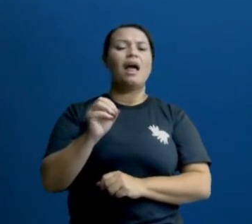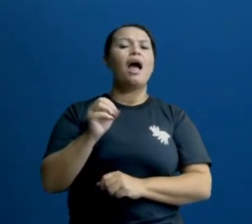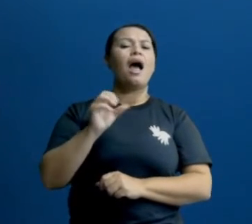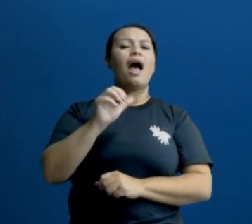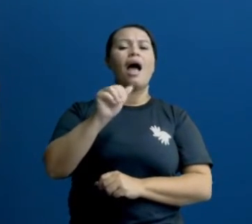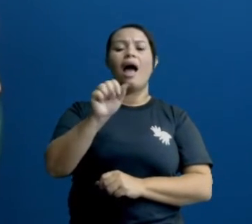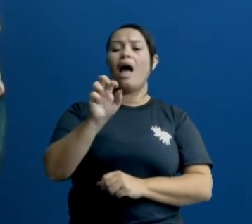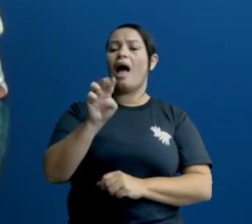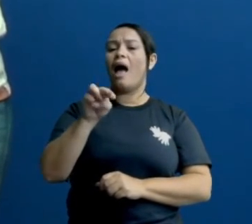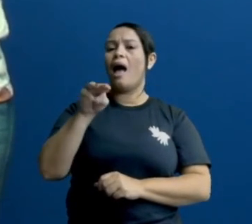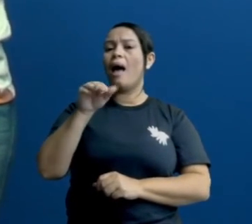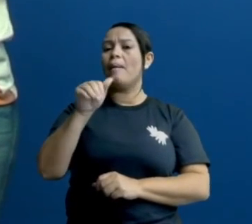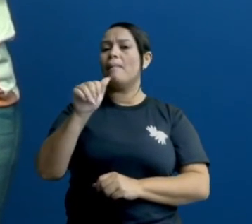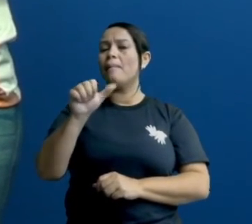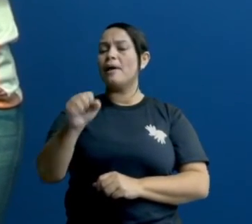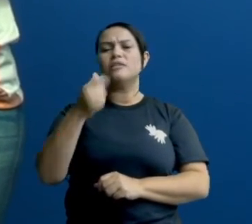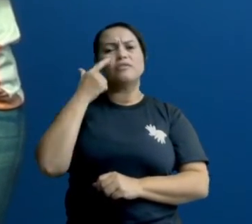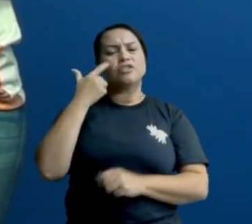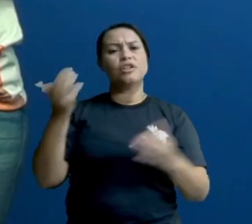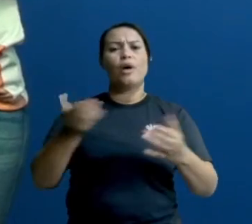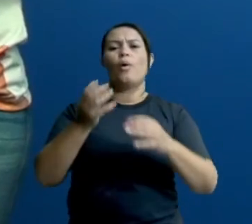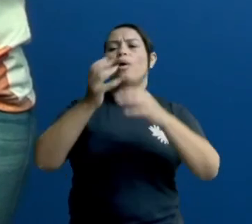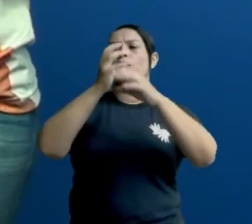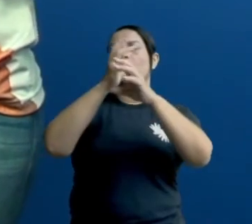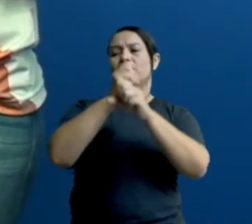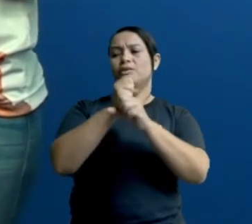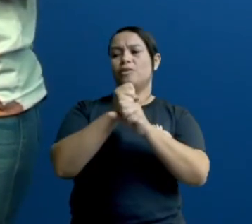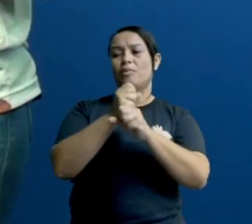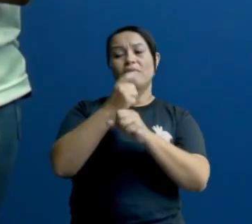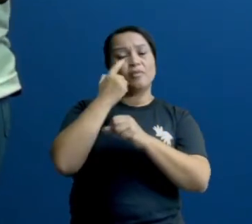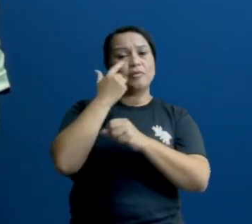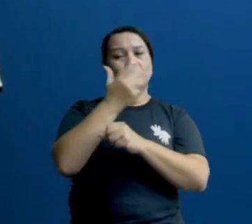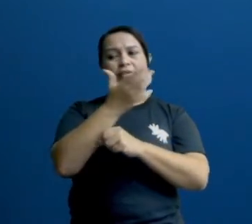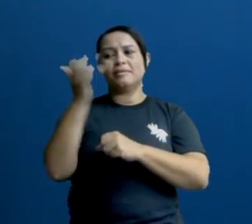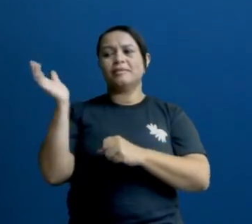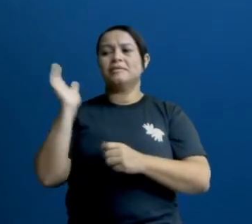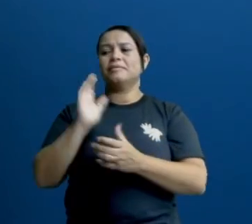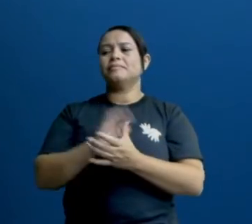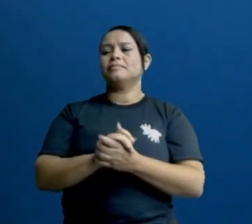agora a gente vai fazer uma soma. Vamos lá?